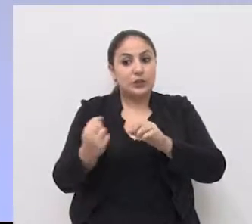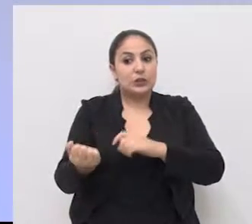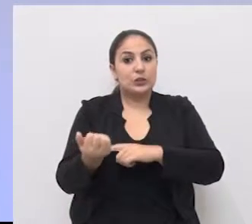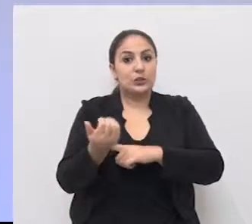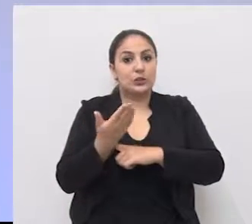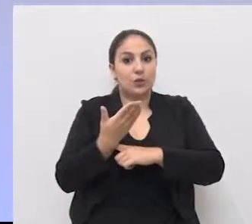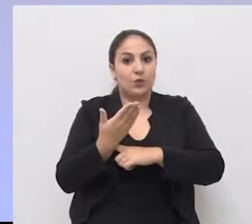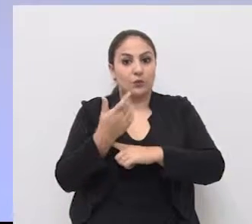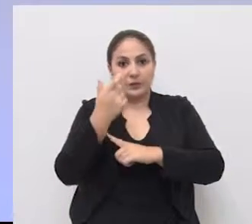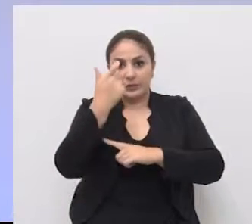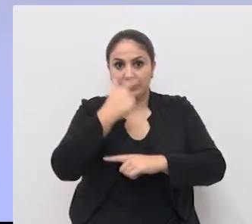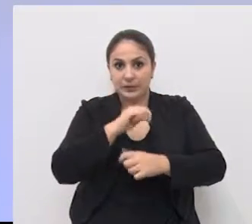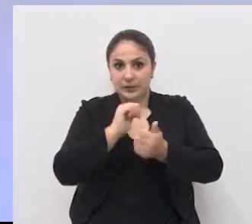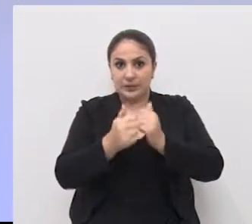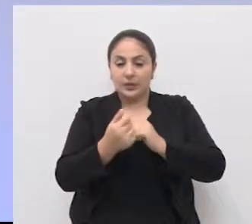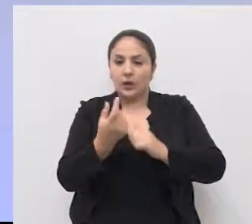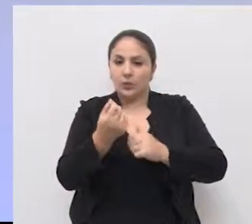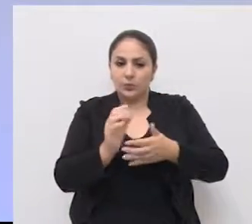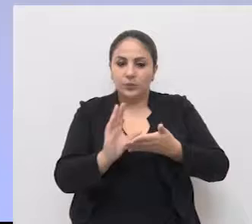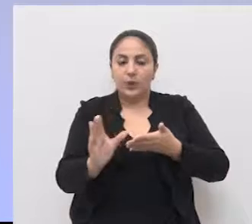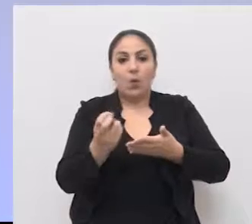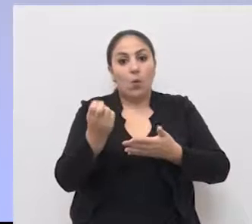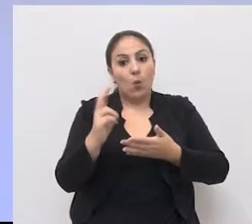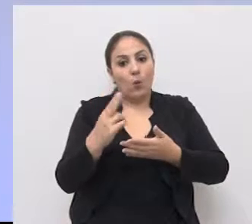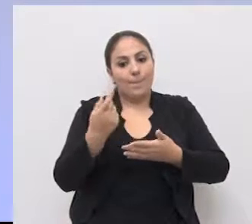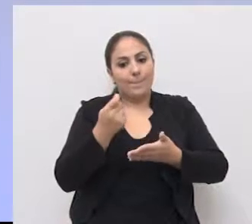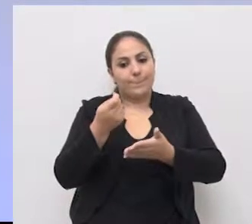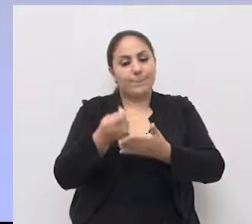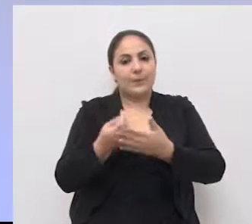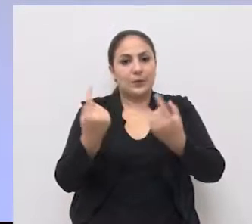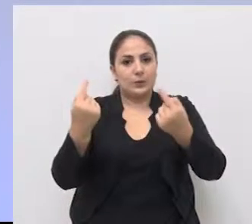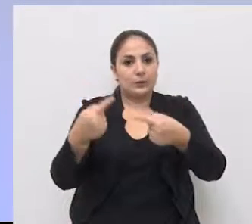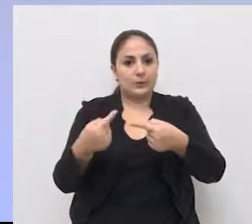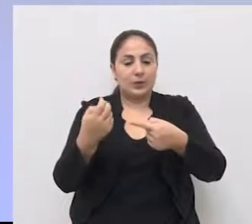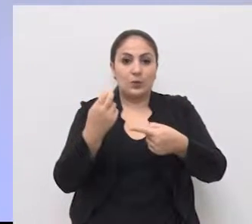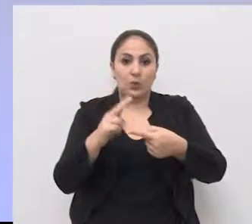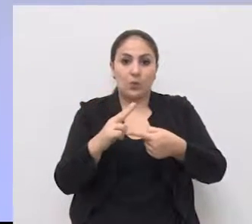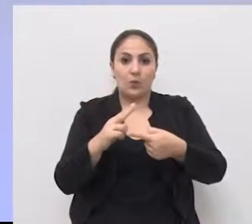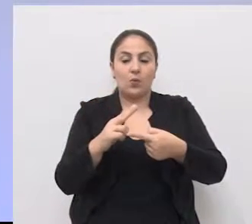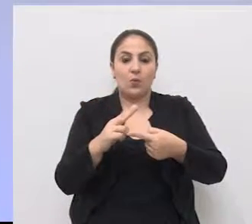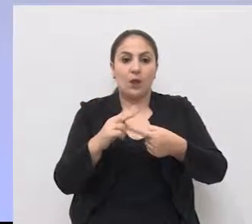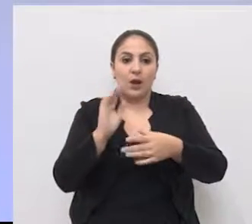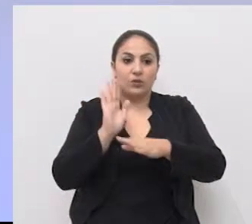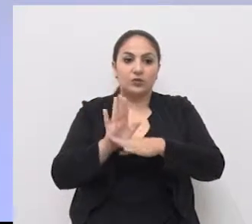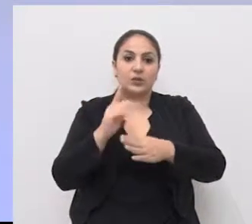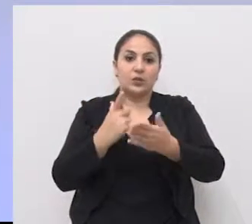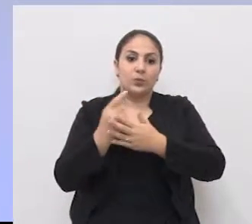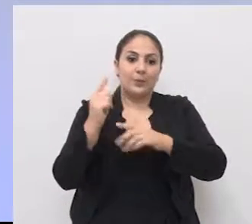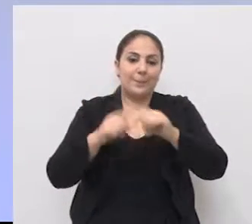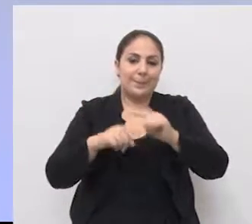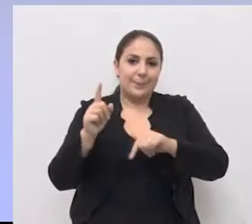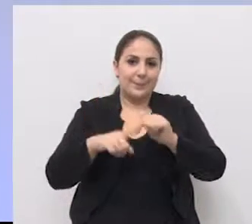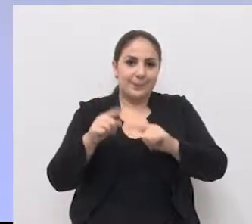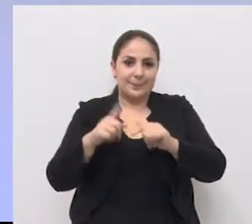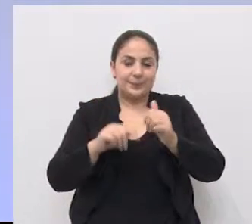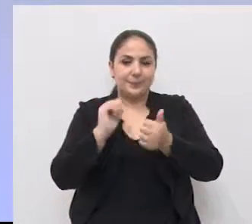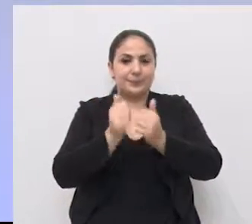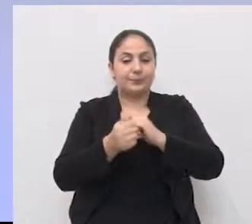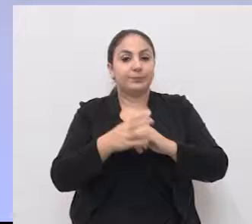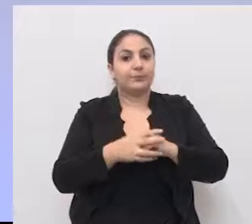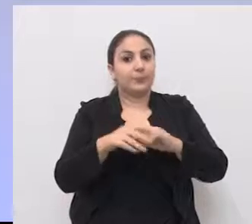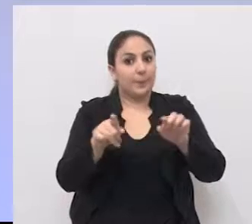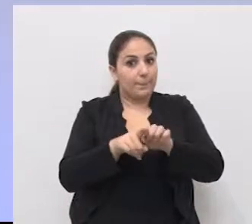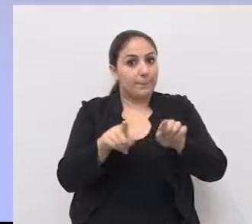novos atletas, custeio ou reembolso em competições e ainda auxílio na compra de materiais